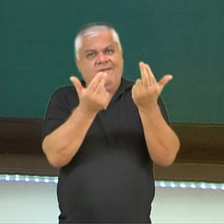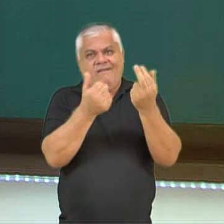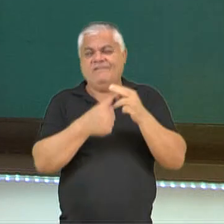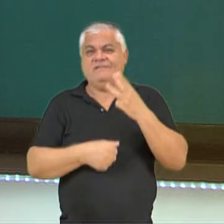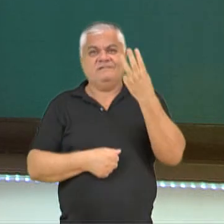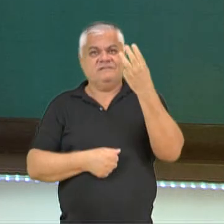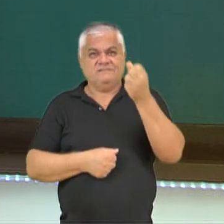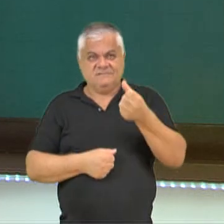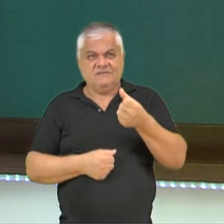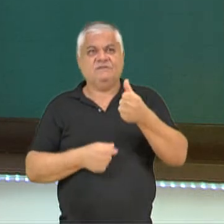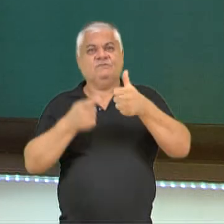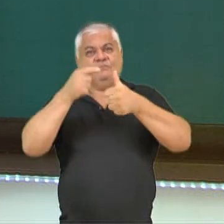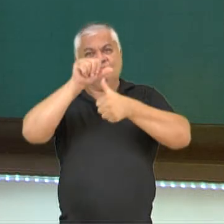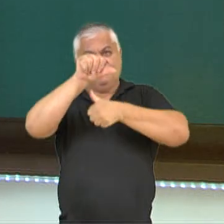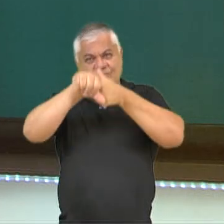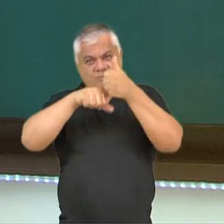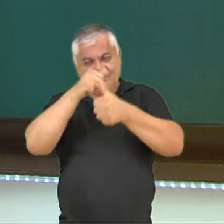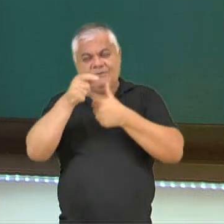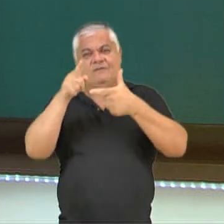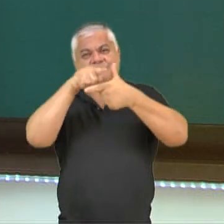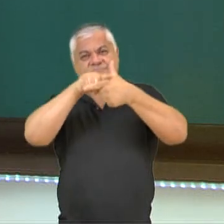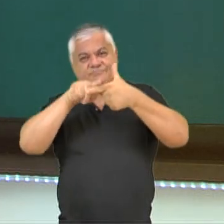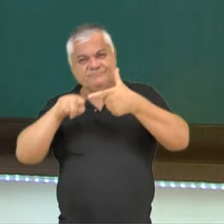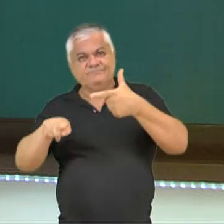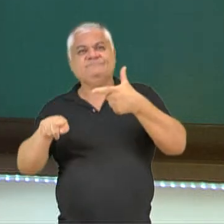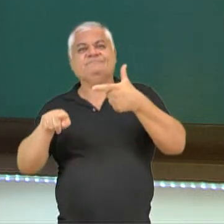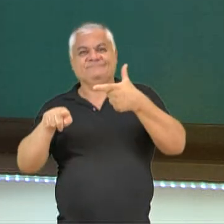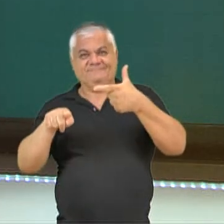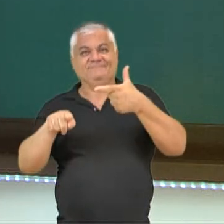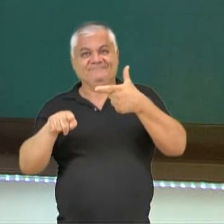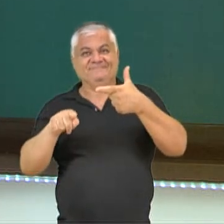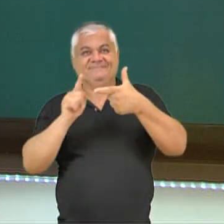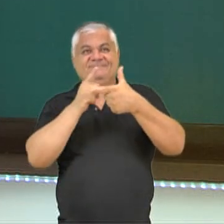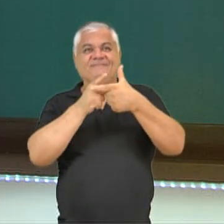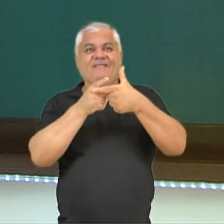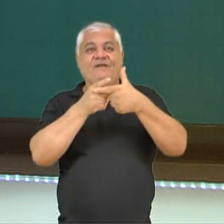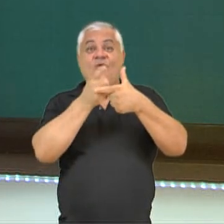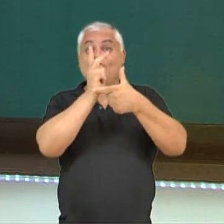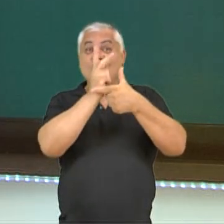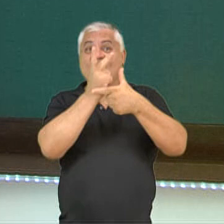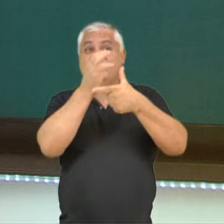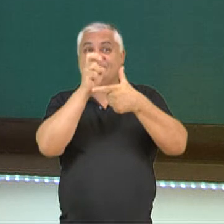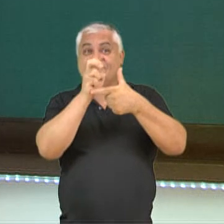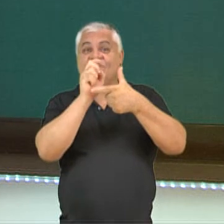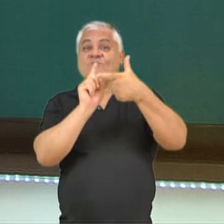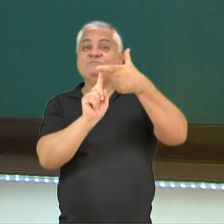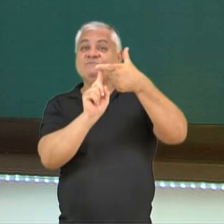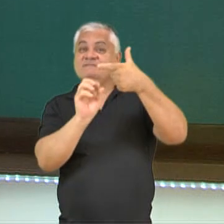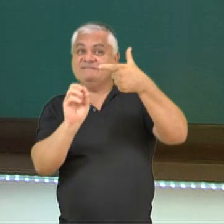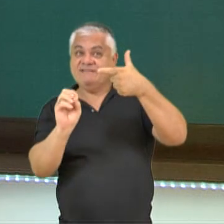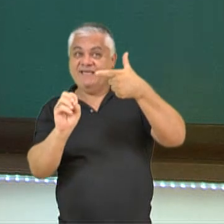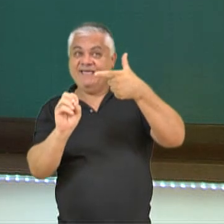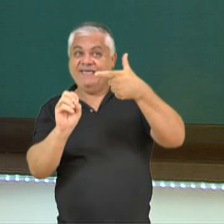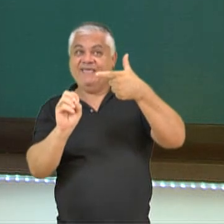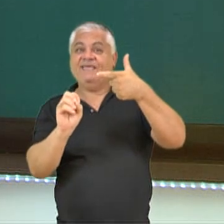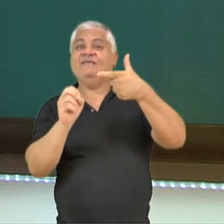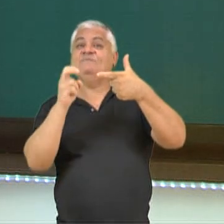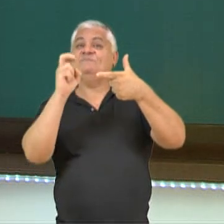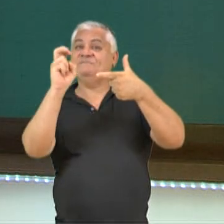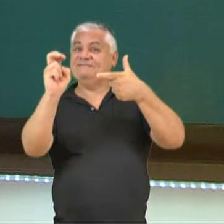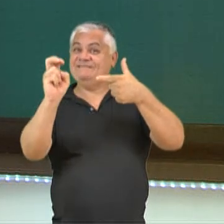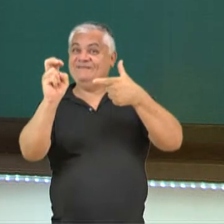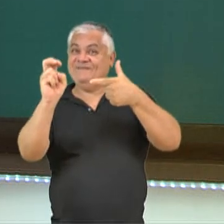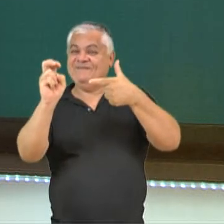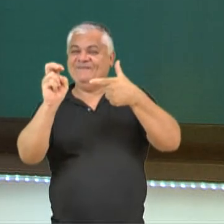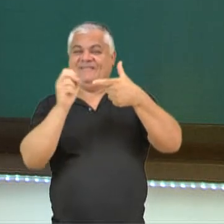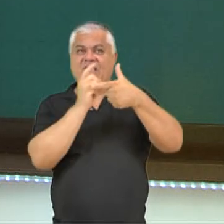lá. Transformando decimal em fração. A fração agora eu vou simplificar, dividir por 5,